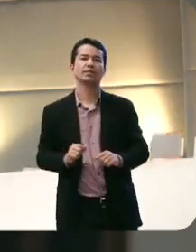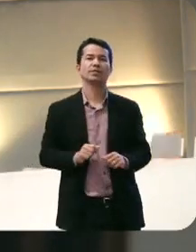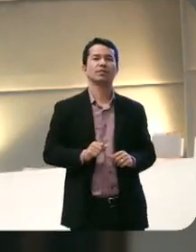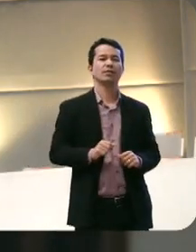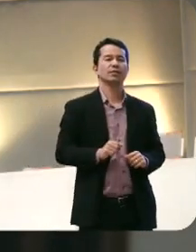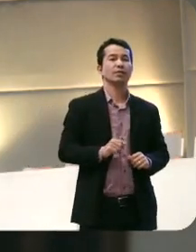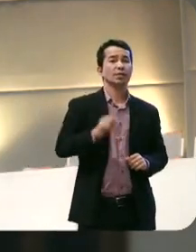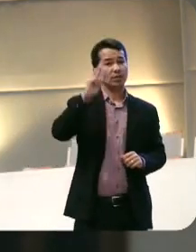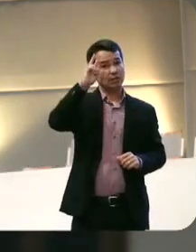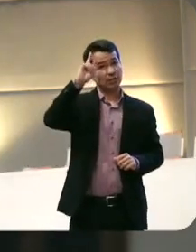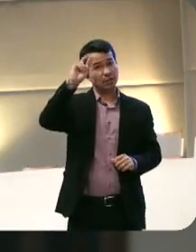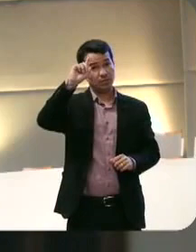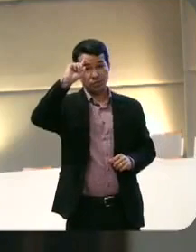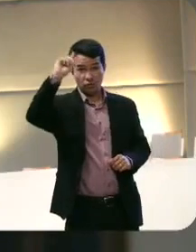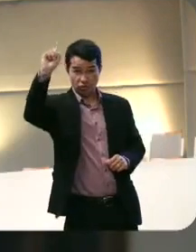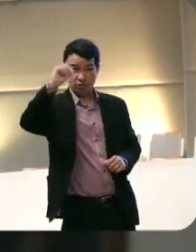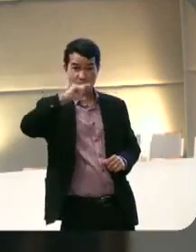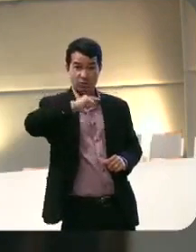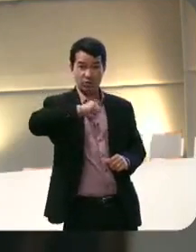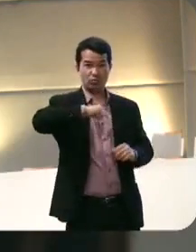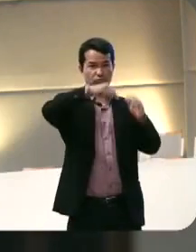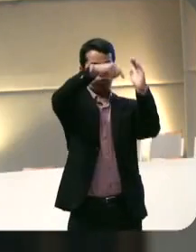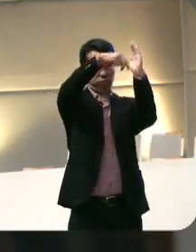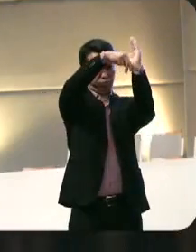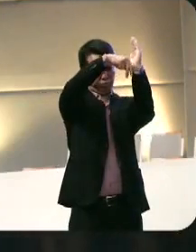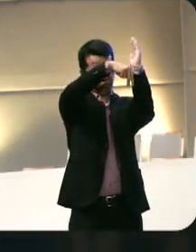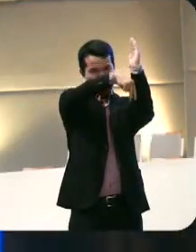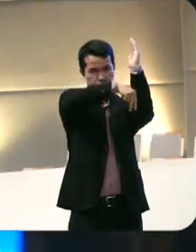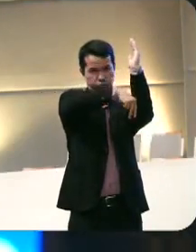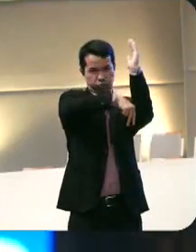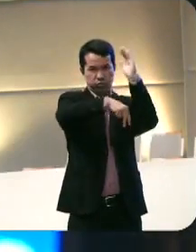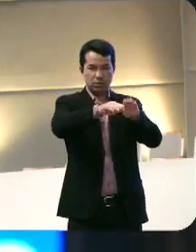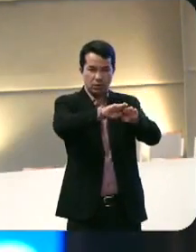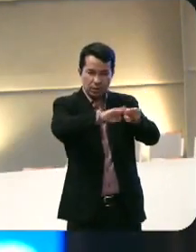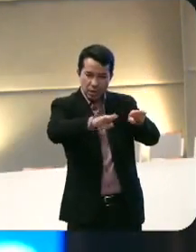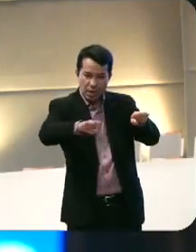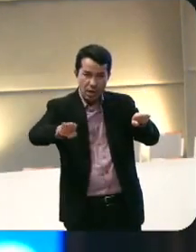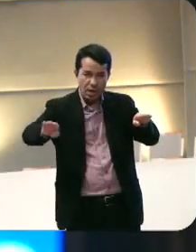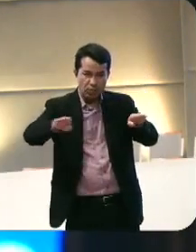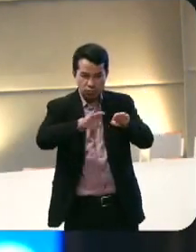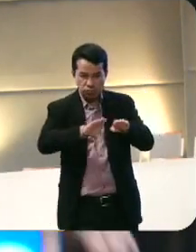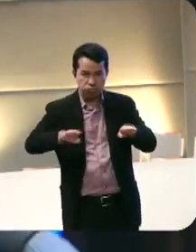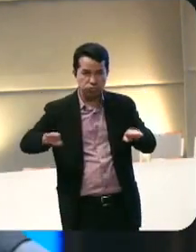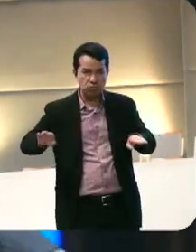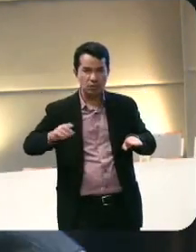E eu lembro um dia que eu desci aquele elevador. Na garagem da minha casa,